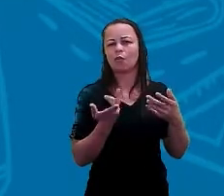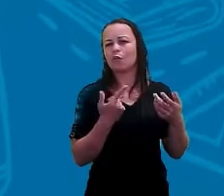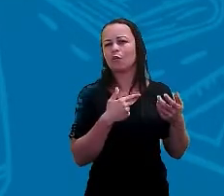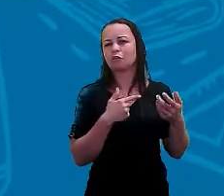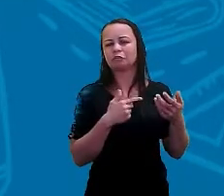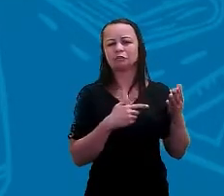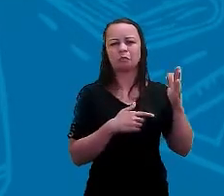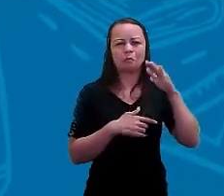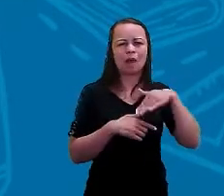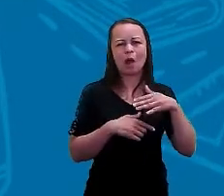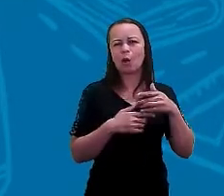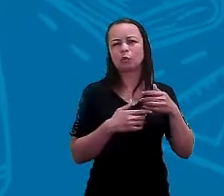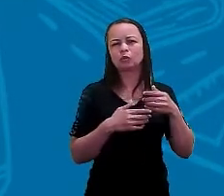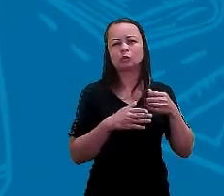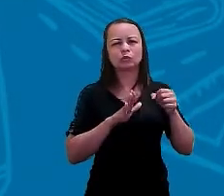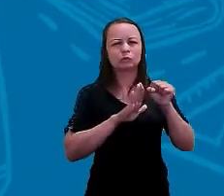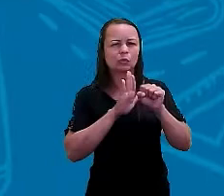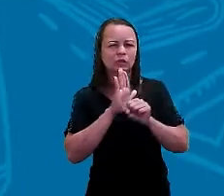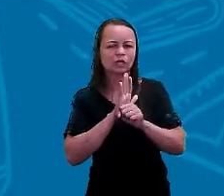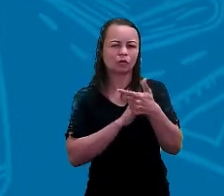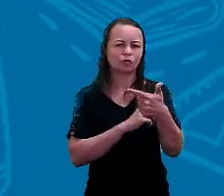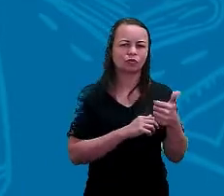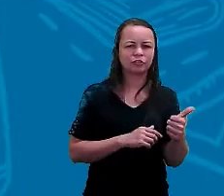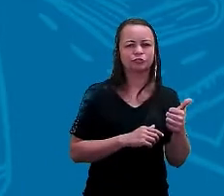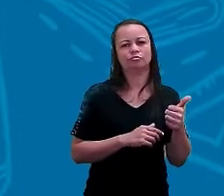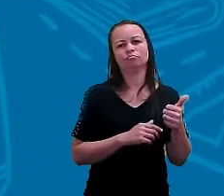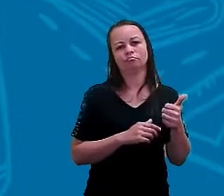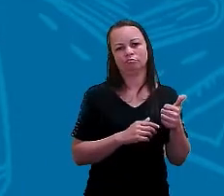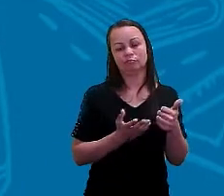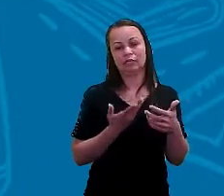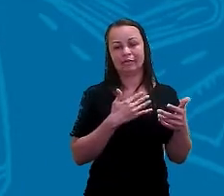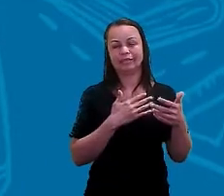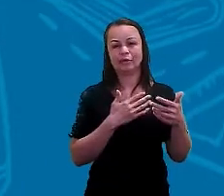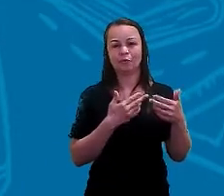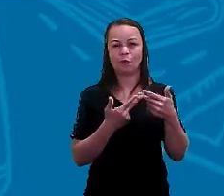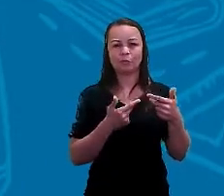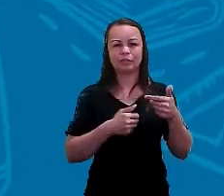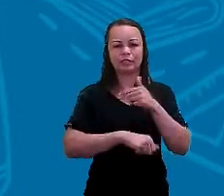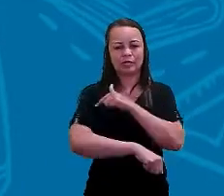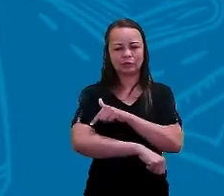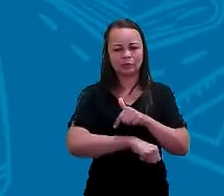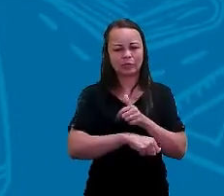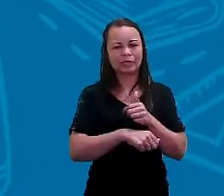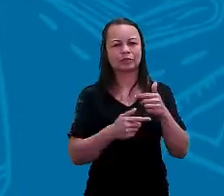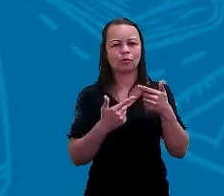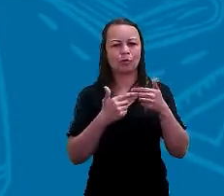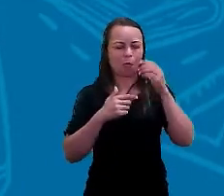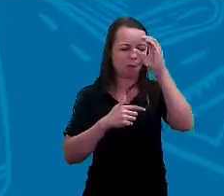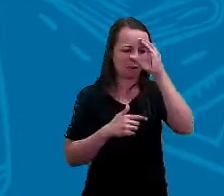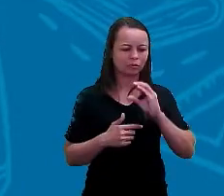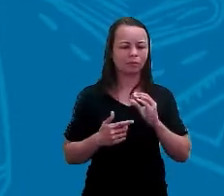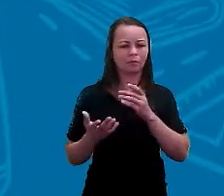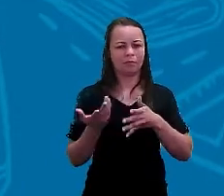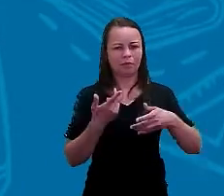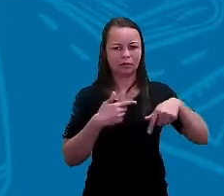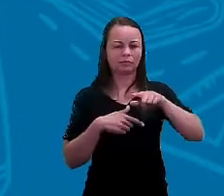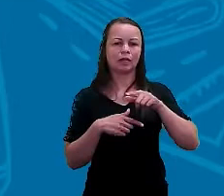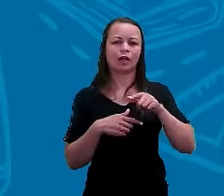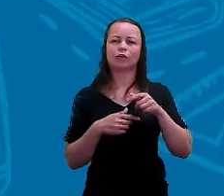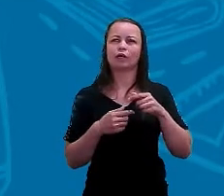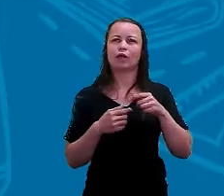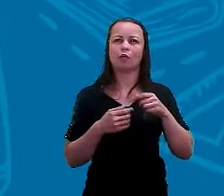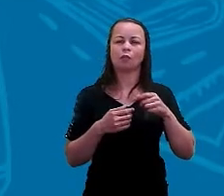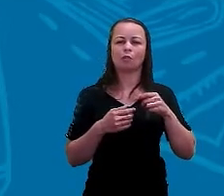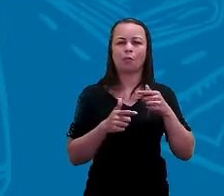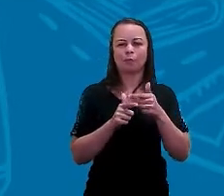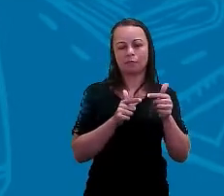XXI. Mal que está associado a questões comportamentais e às questões da vida moderna, que é o problema da